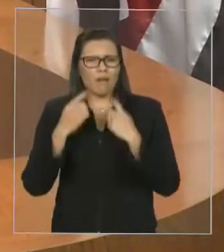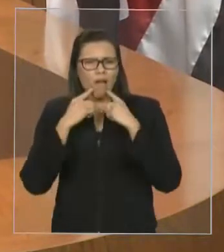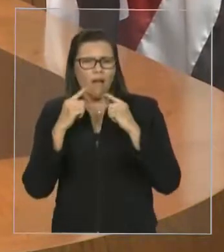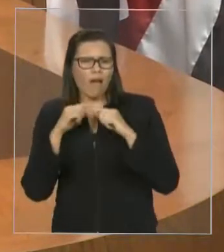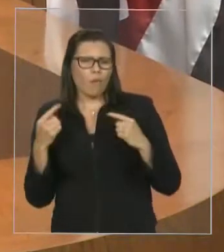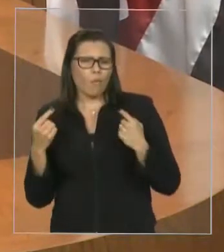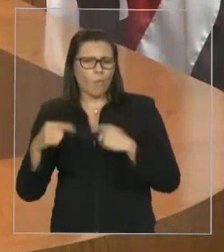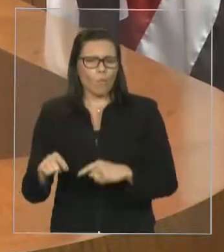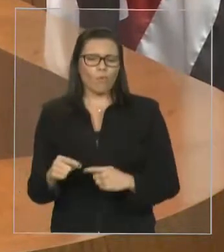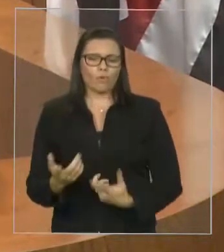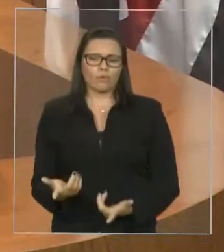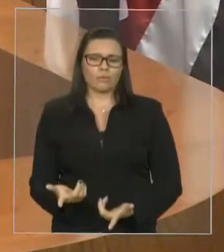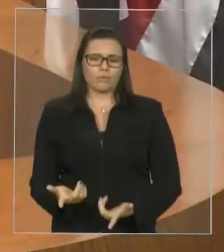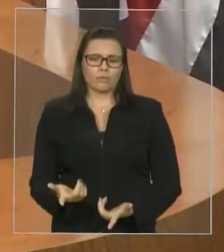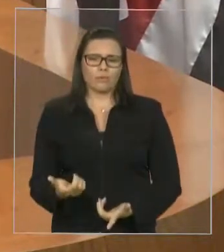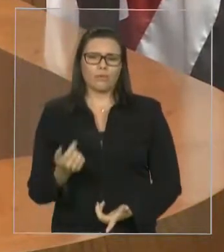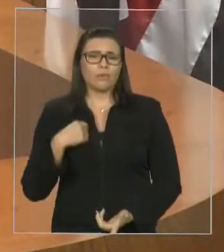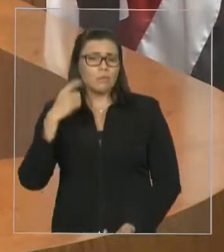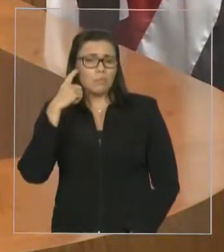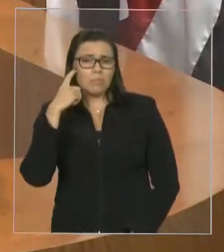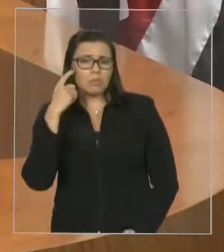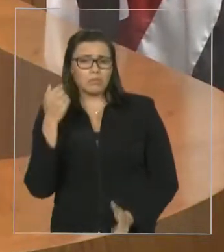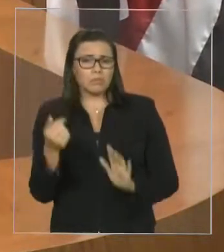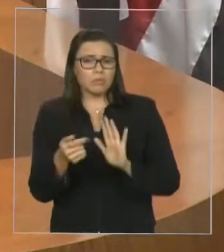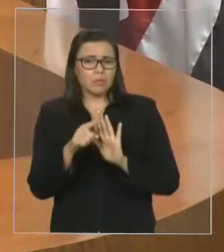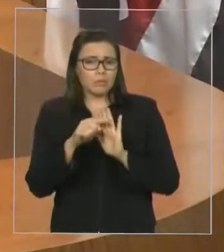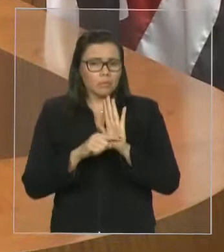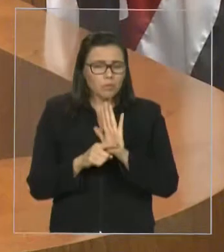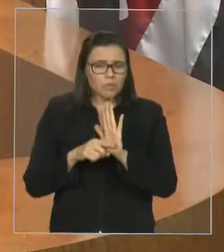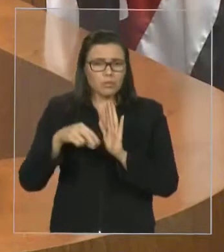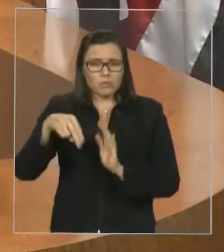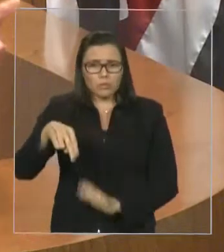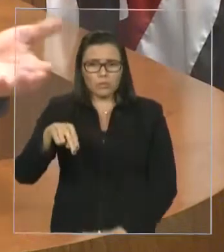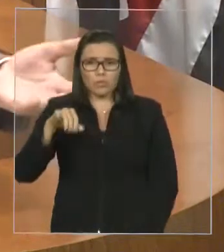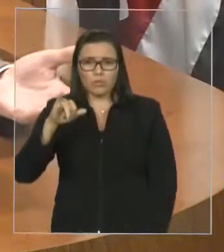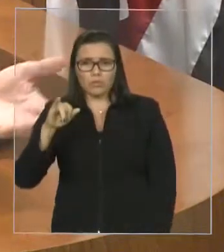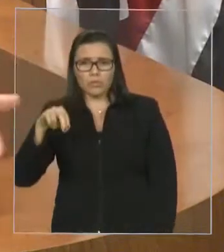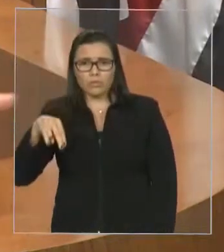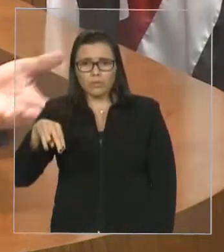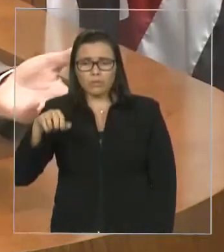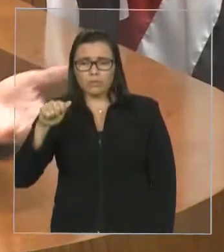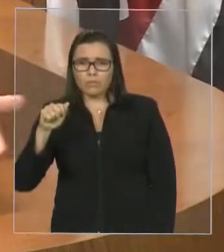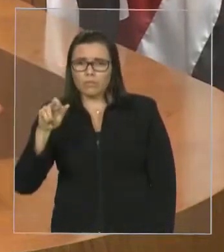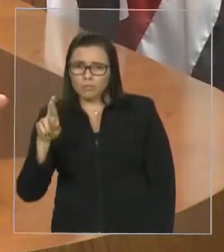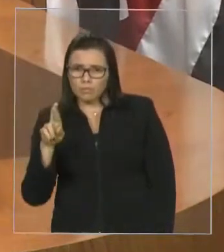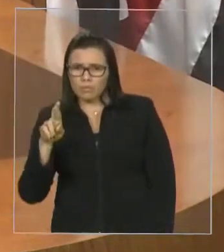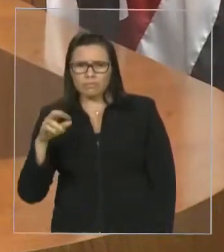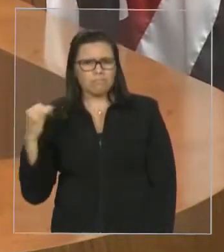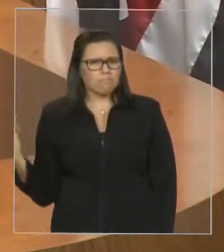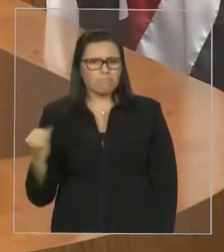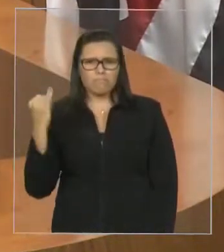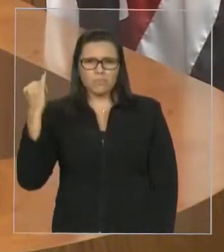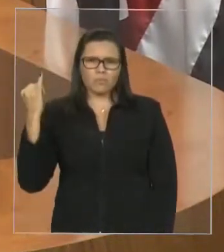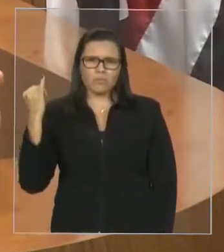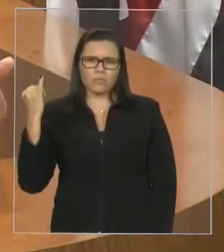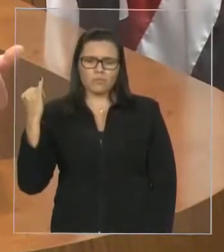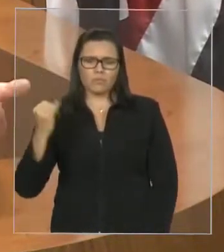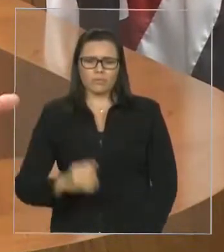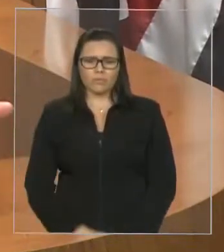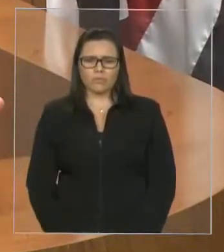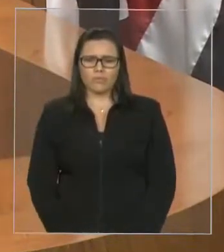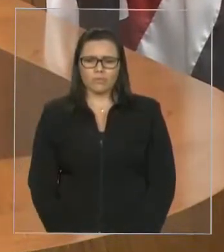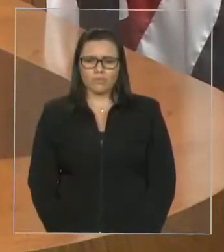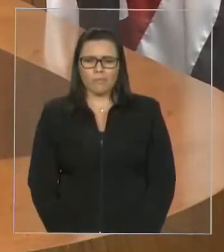ideia muito importante que atende hoje diversas famílias que não tinham a